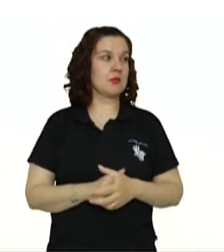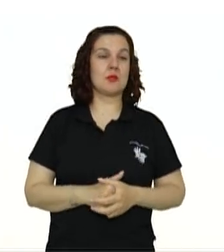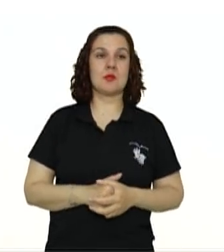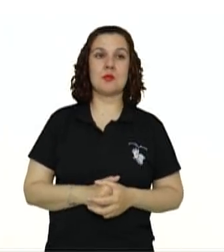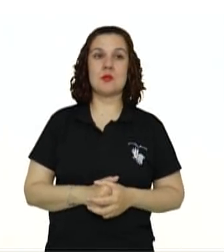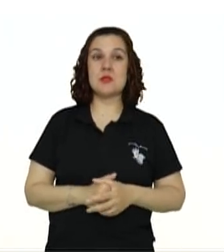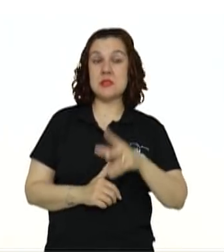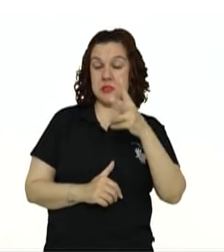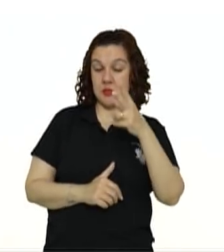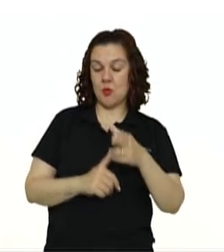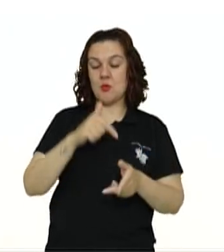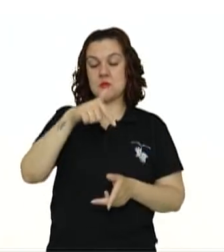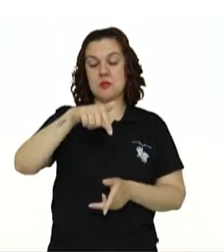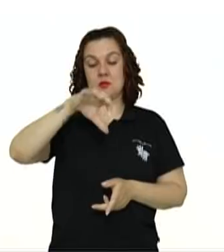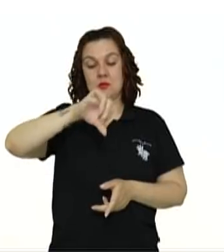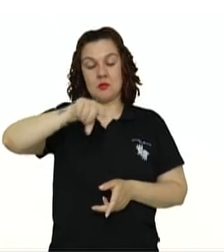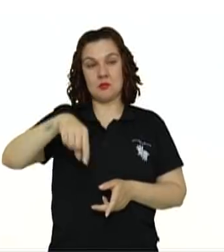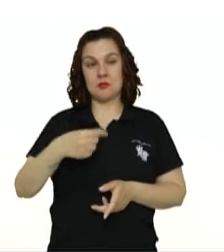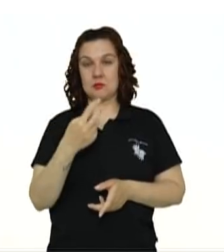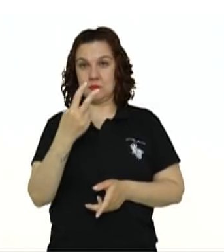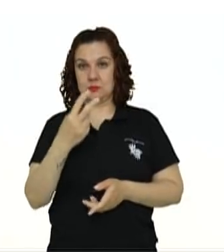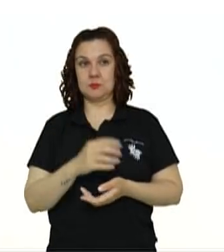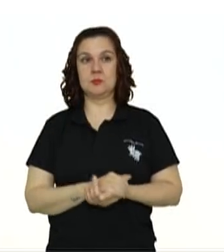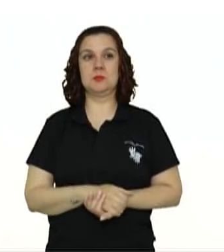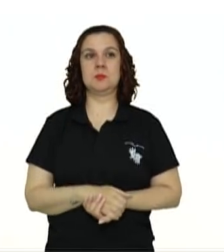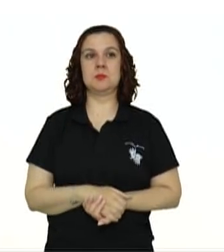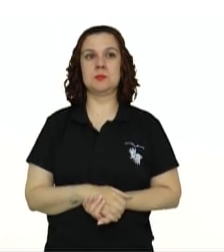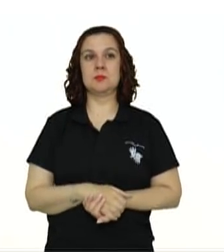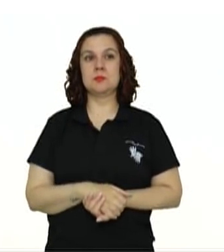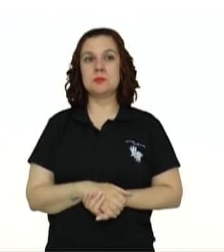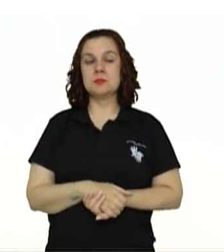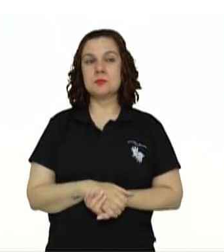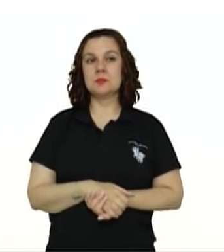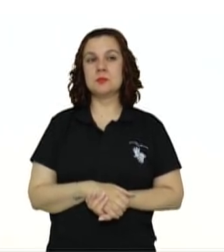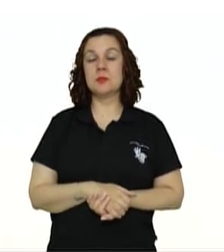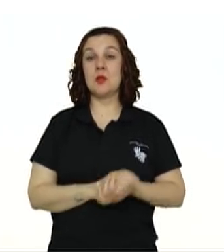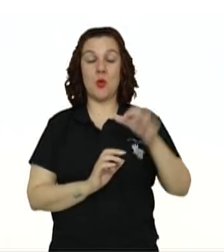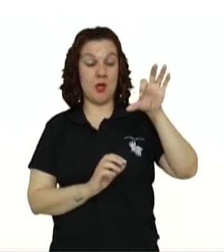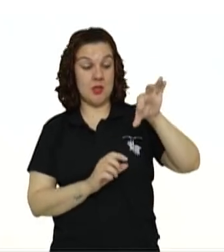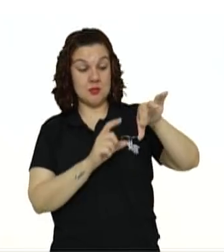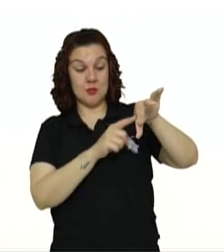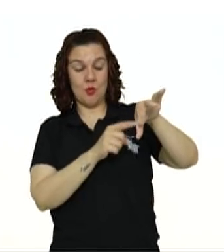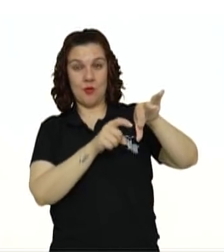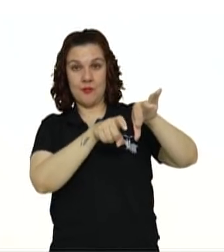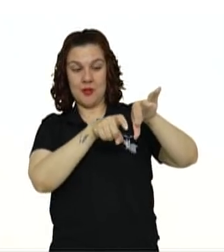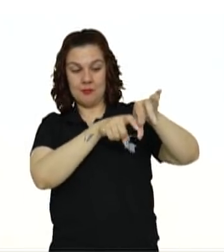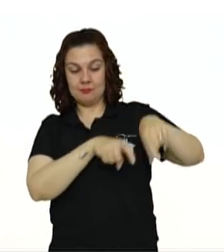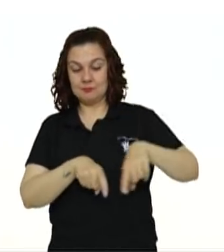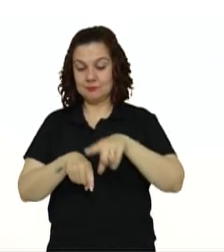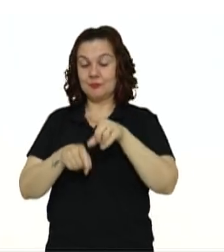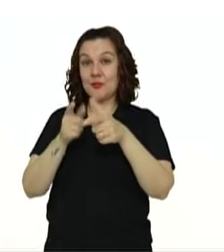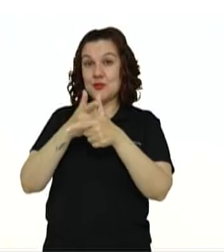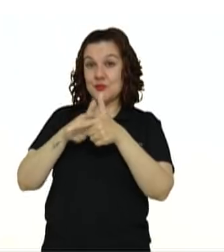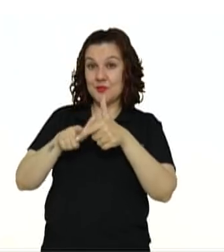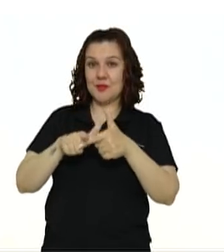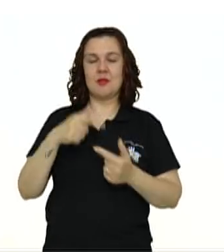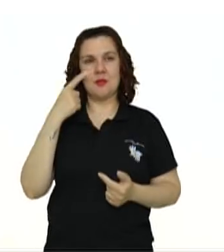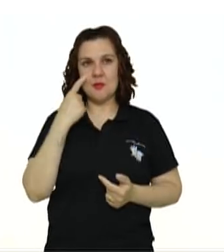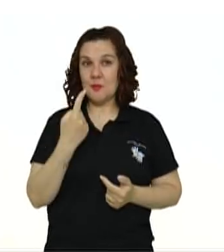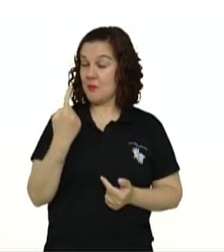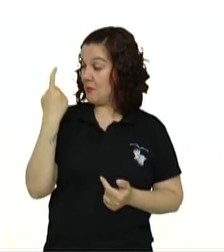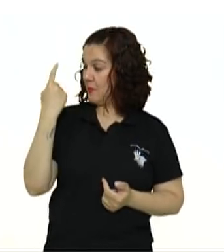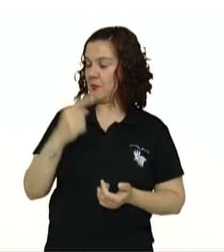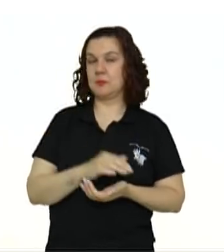a 79,2. E o 9 que está multiplicando o x passa dividindo. Olha